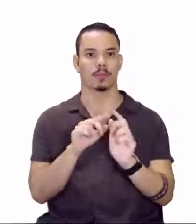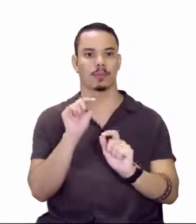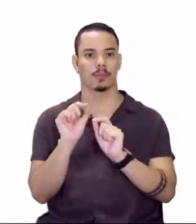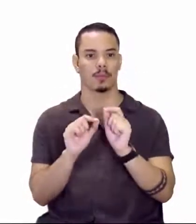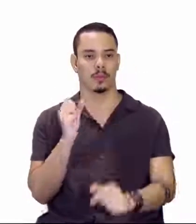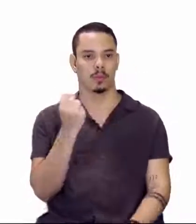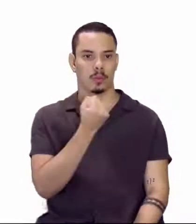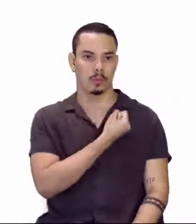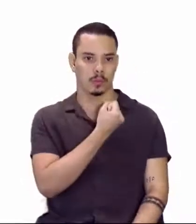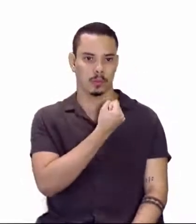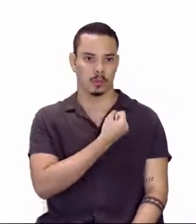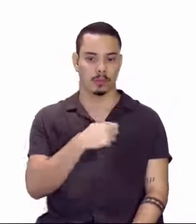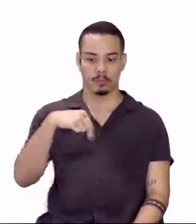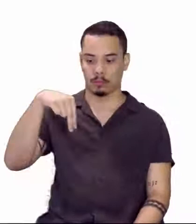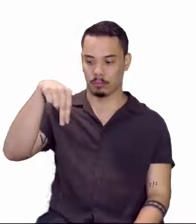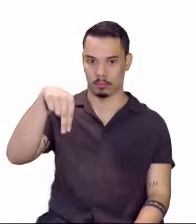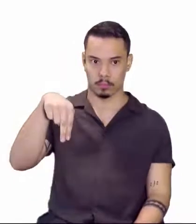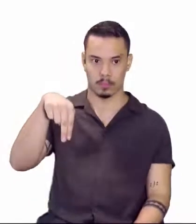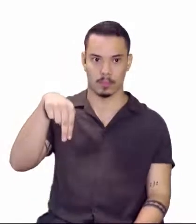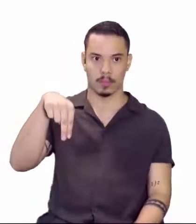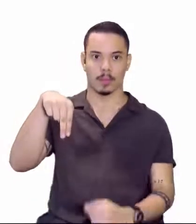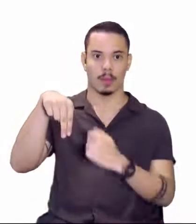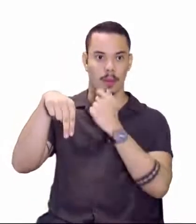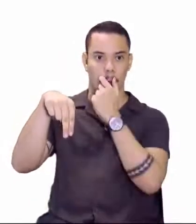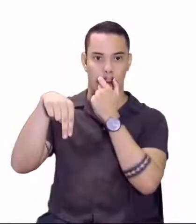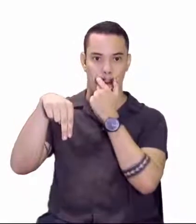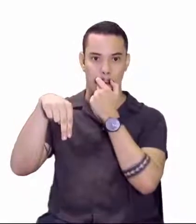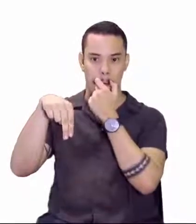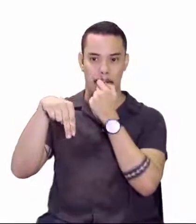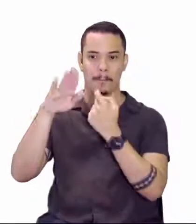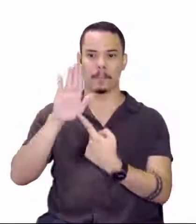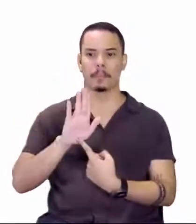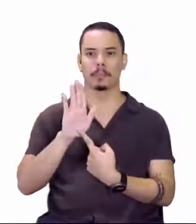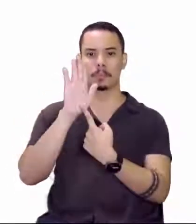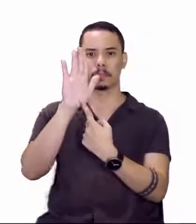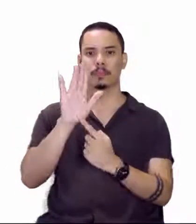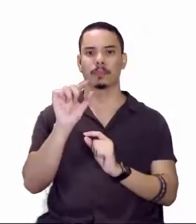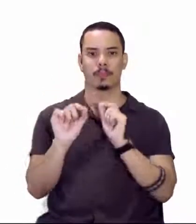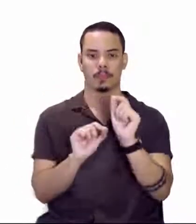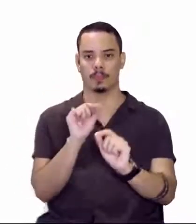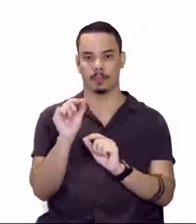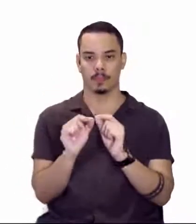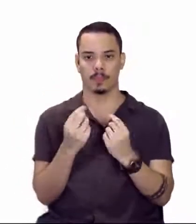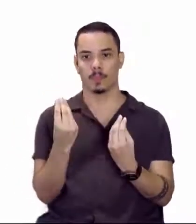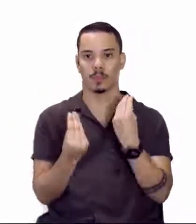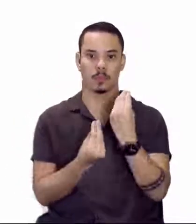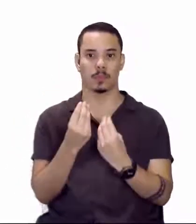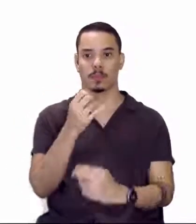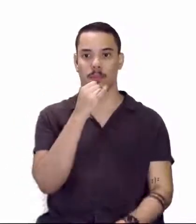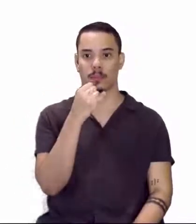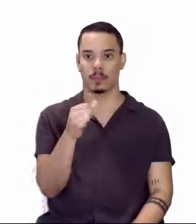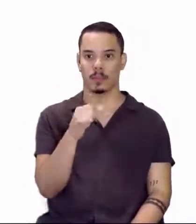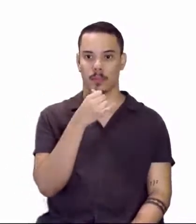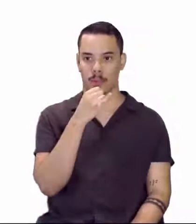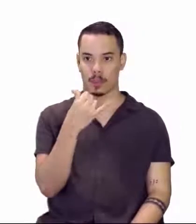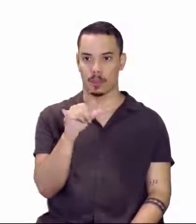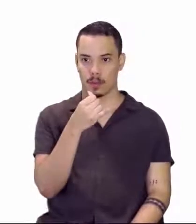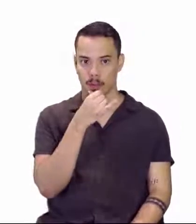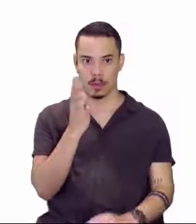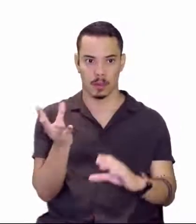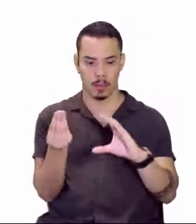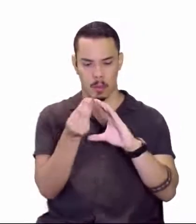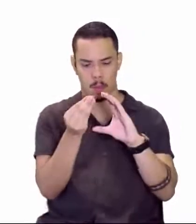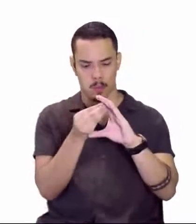número N, ele indica o nível de energia, ou seja, a camada